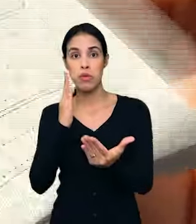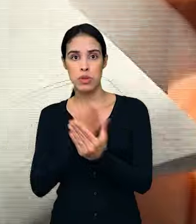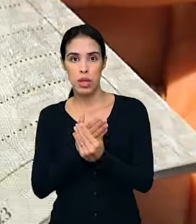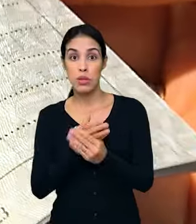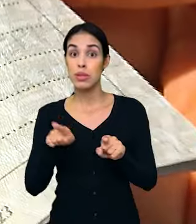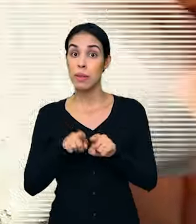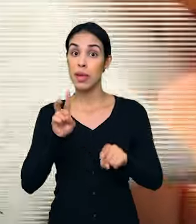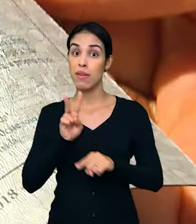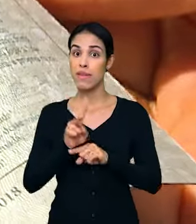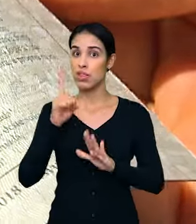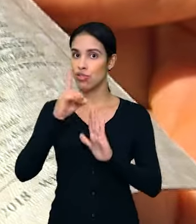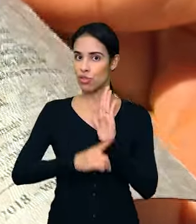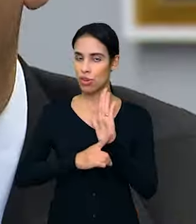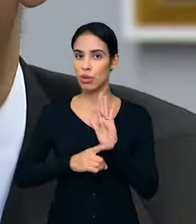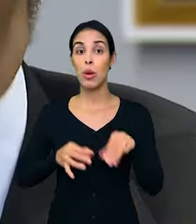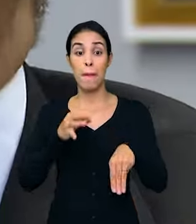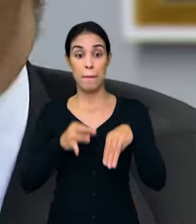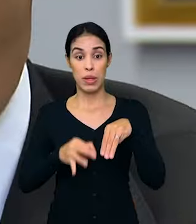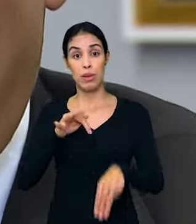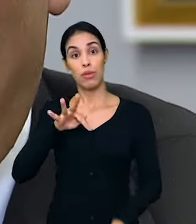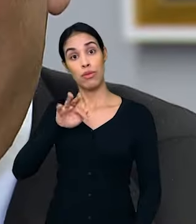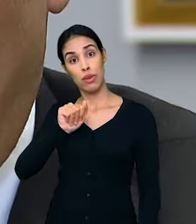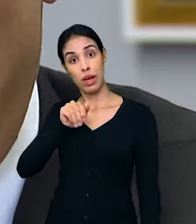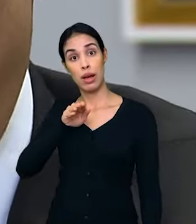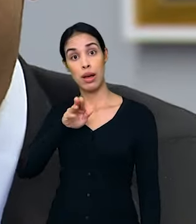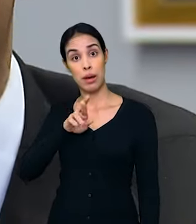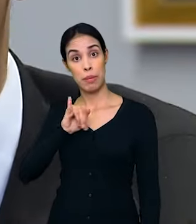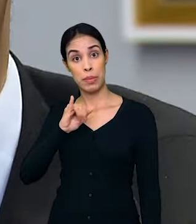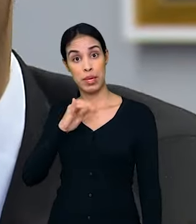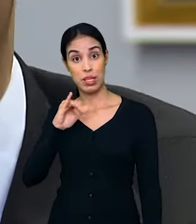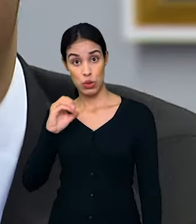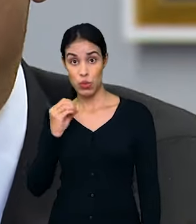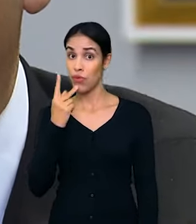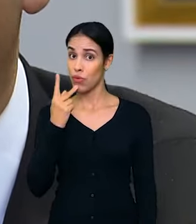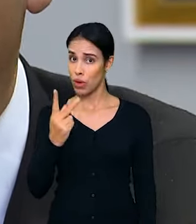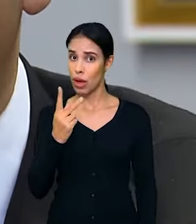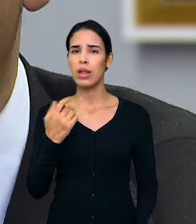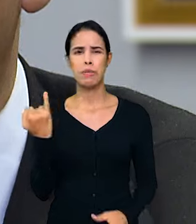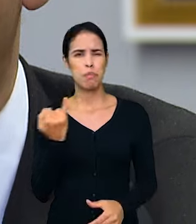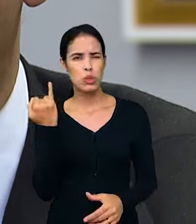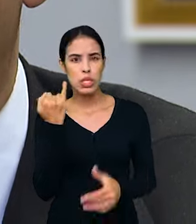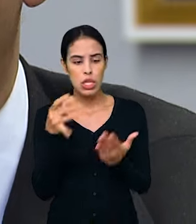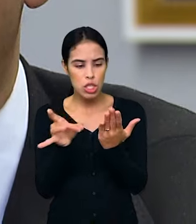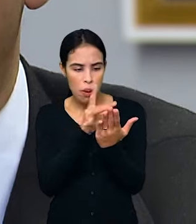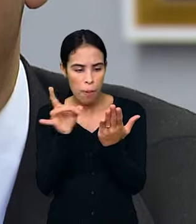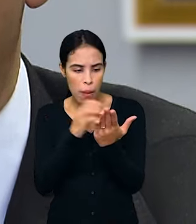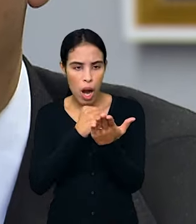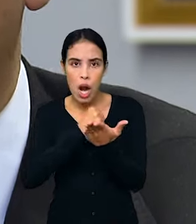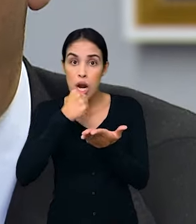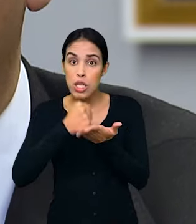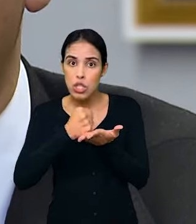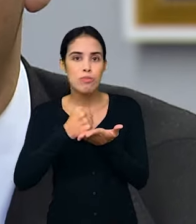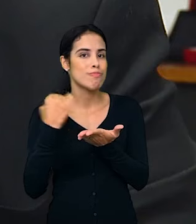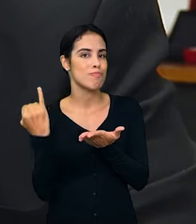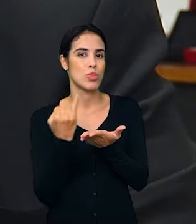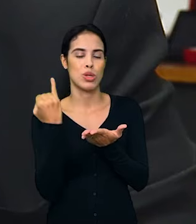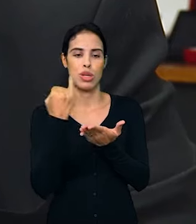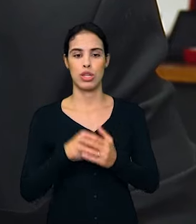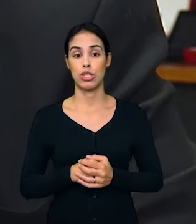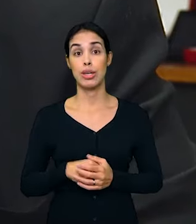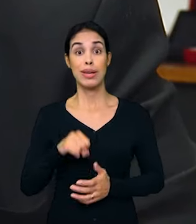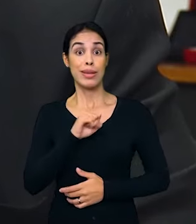e garantia de direitos. O ministro Fabrício Gonçalves destaca a relevância das informações registradas. Se